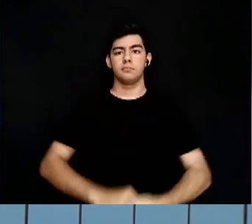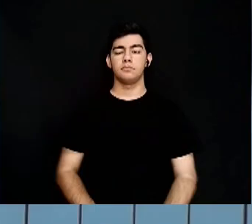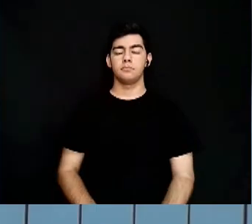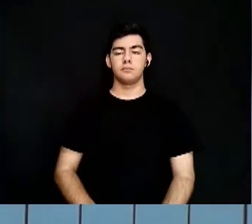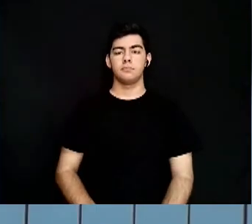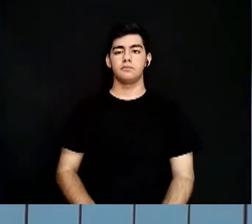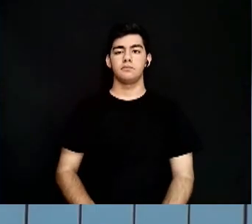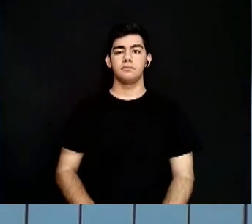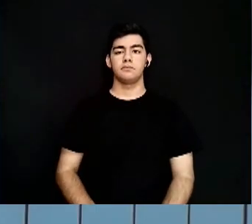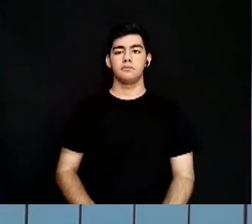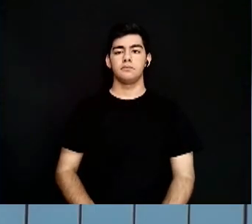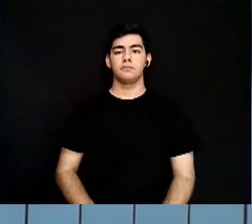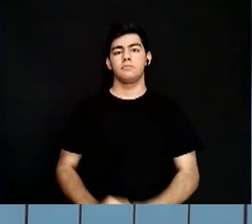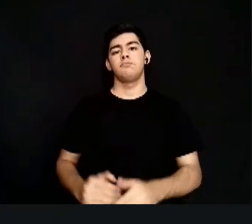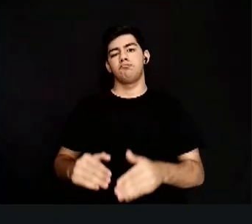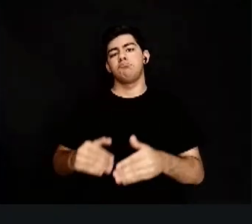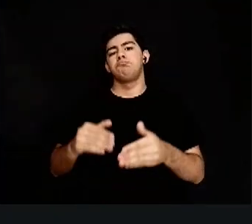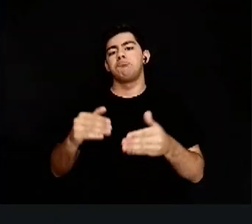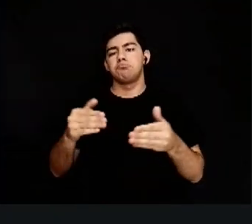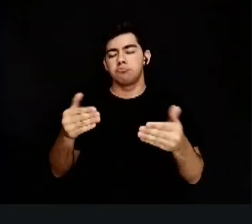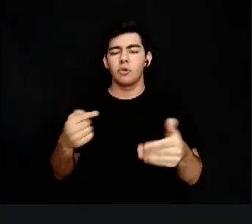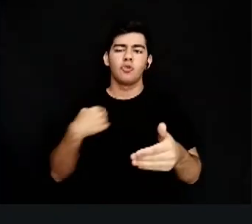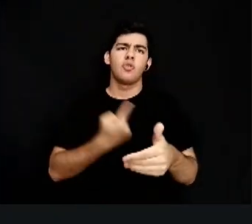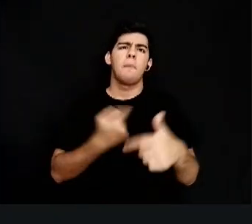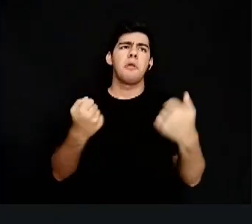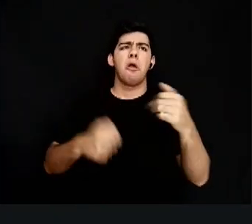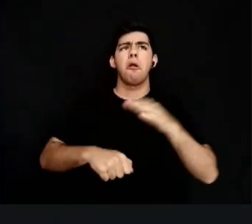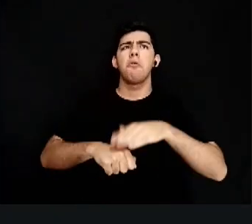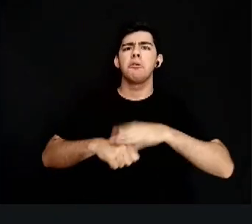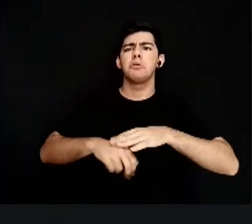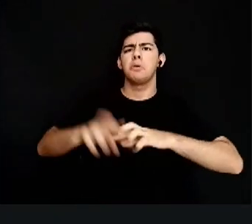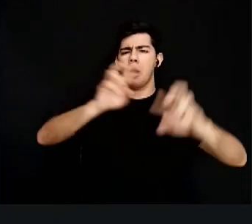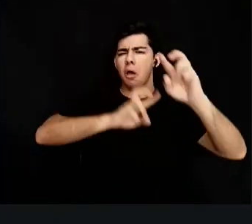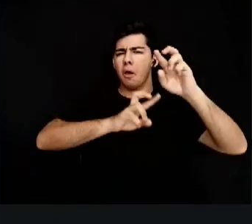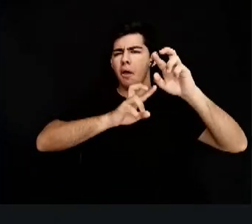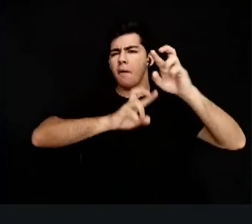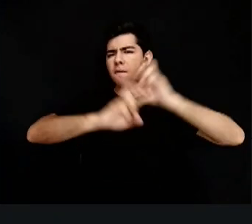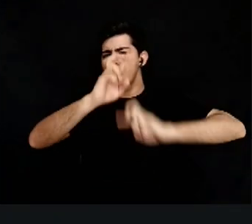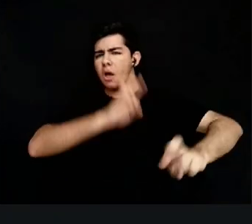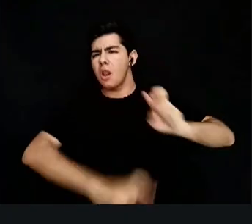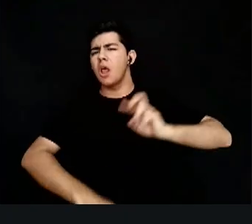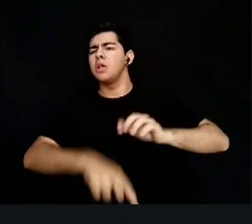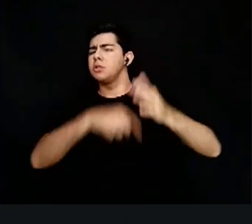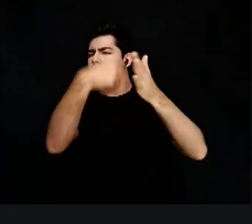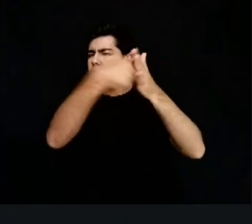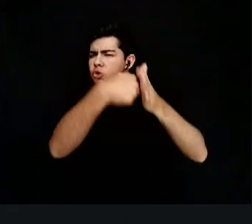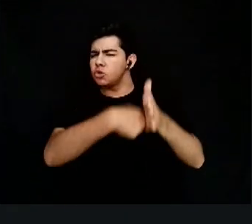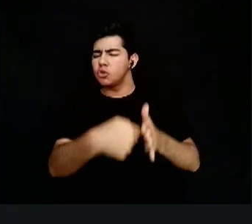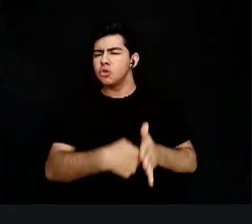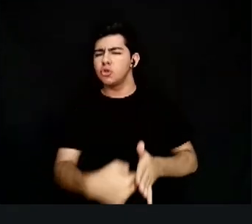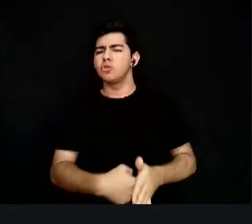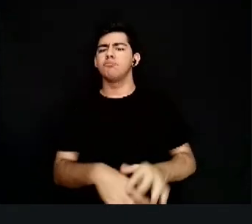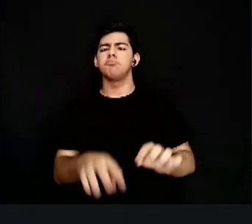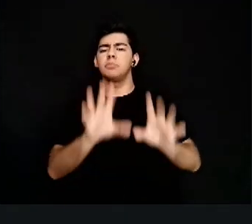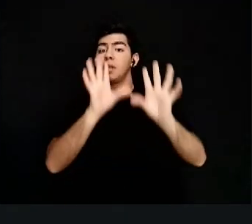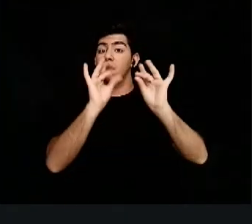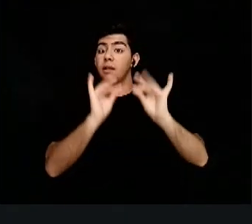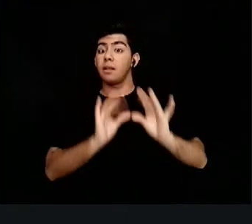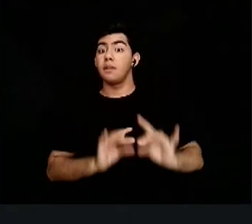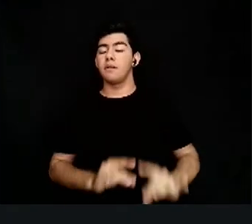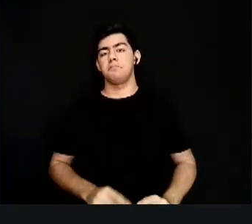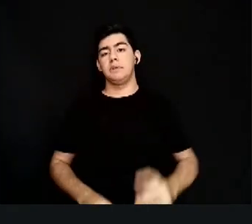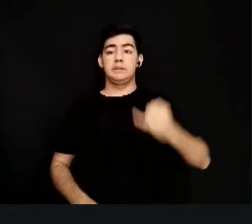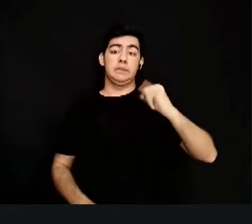importante? A primeira coisa, com certeza, é uma avaliação médica, uma história detalhada, um exame físico